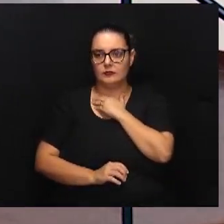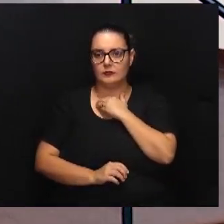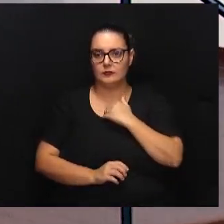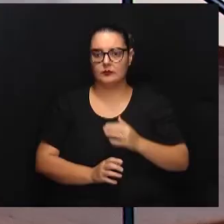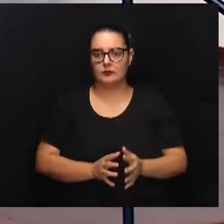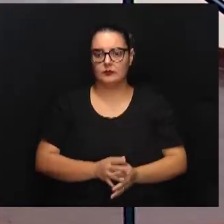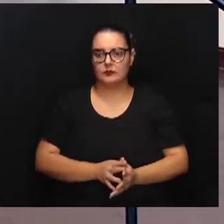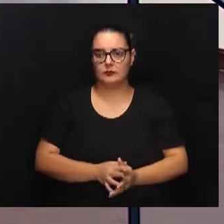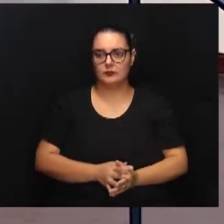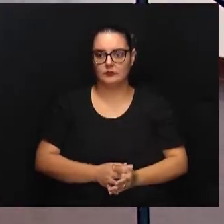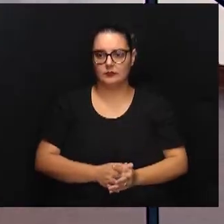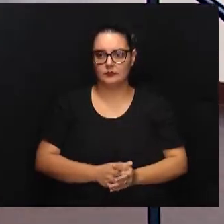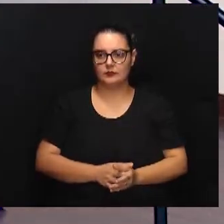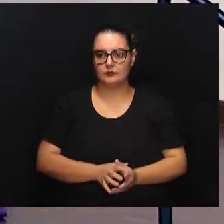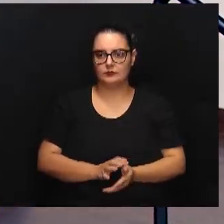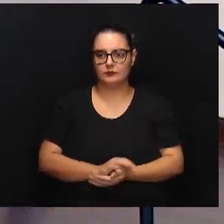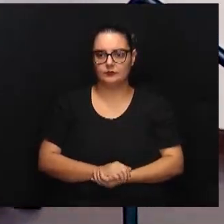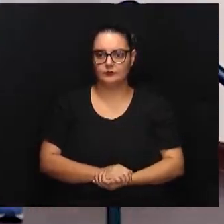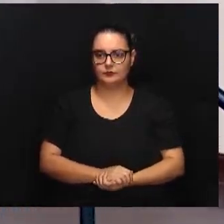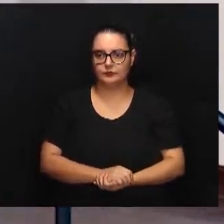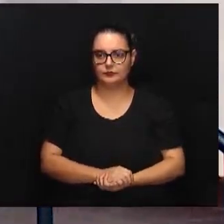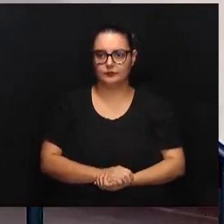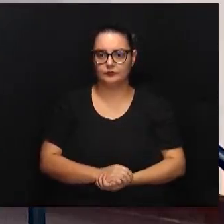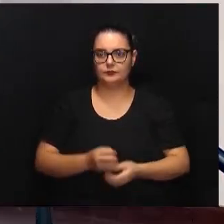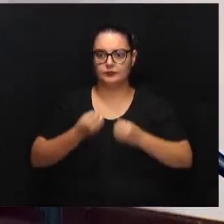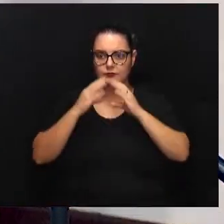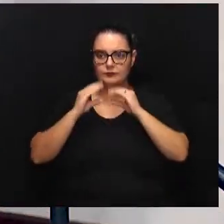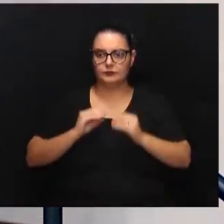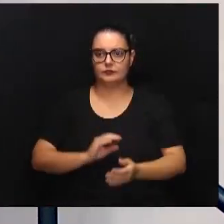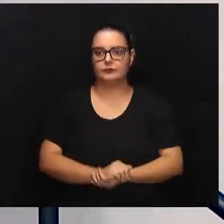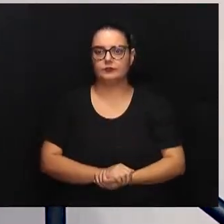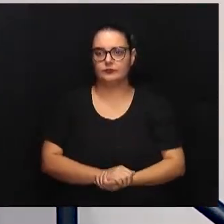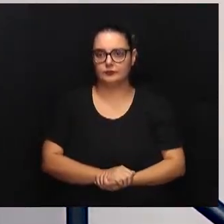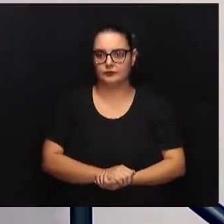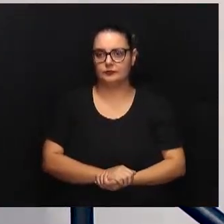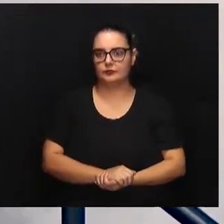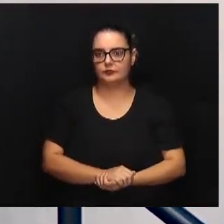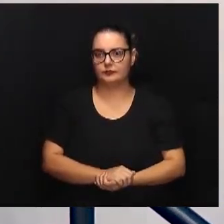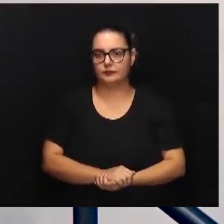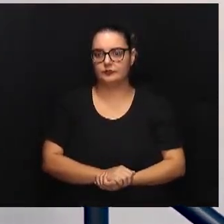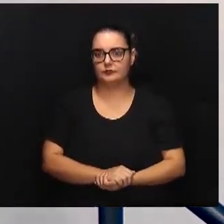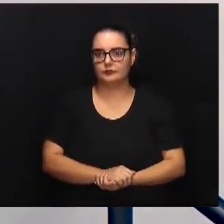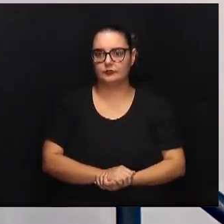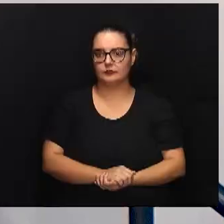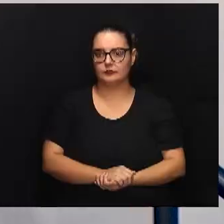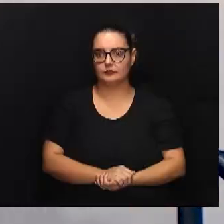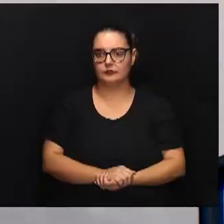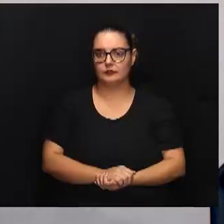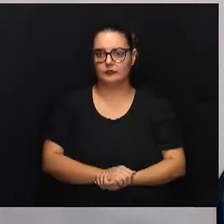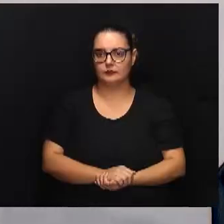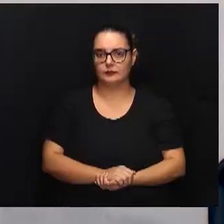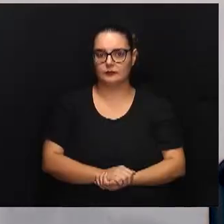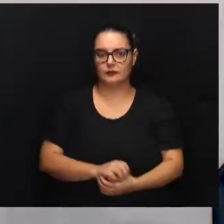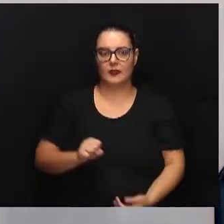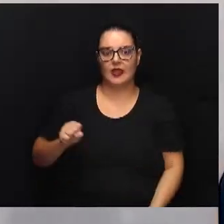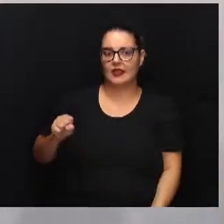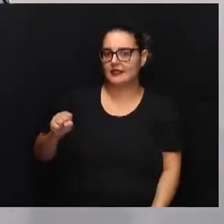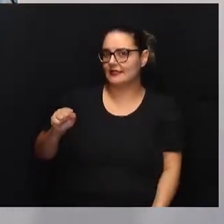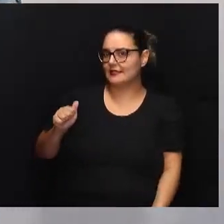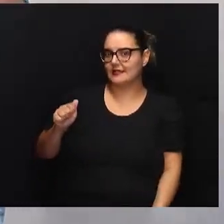Boa noite. Tá funcionando. Sátira arrasou nas